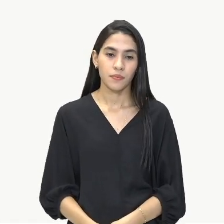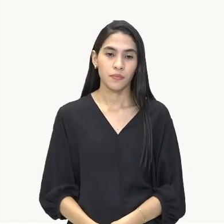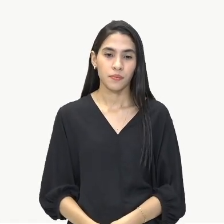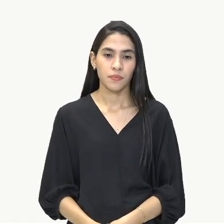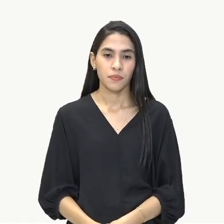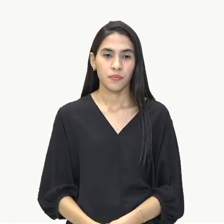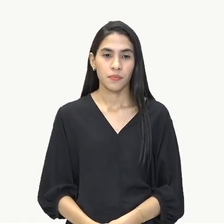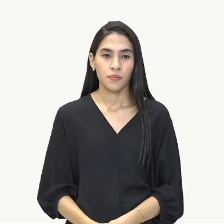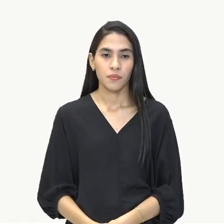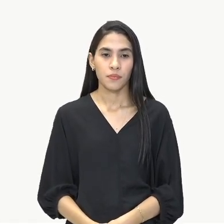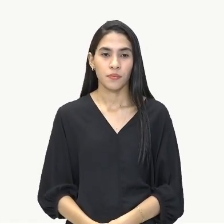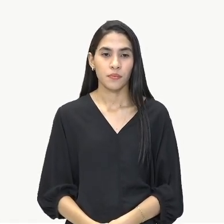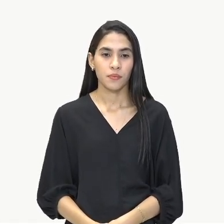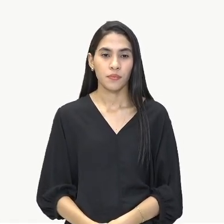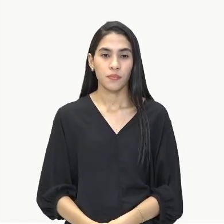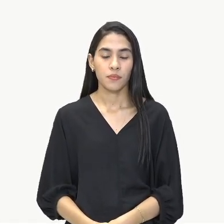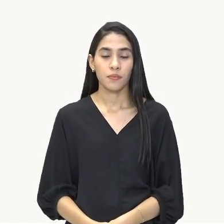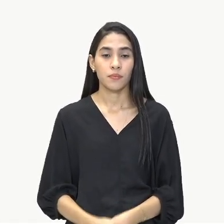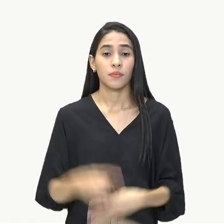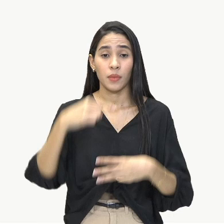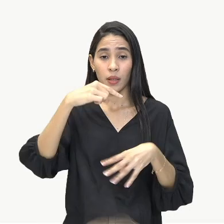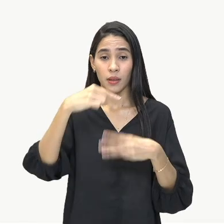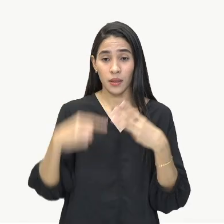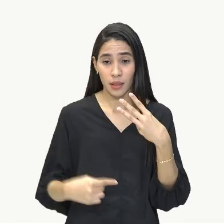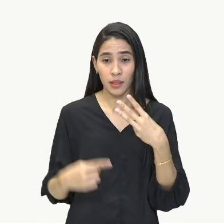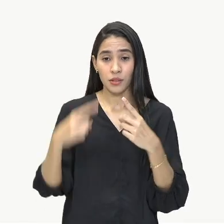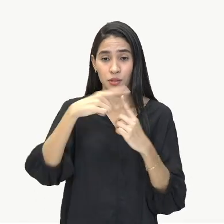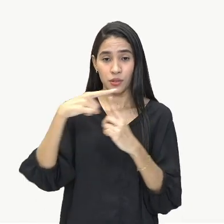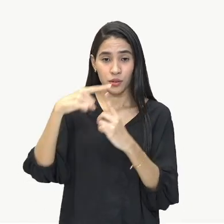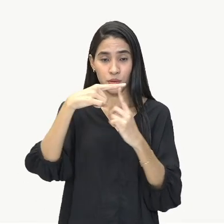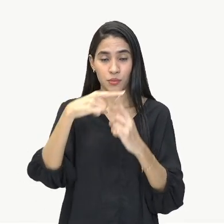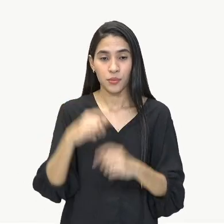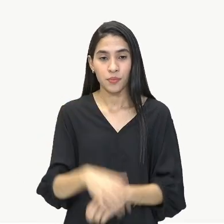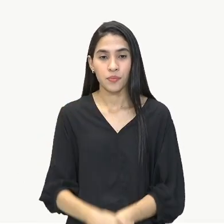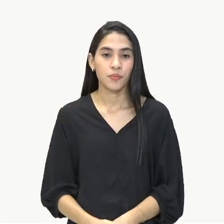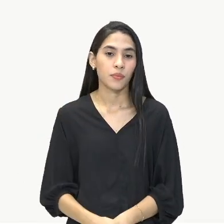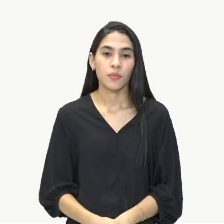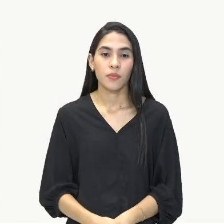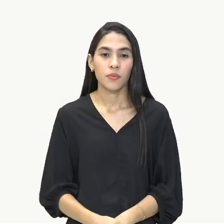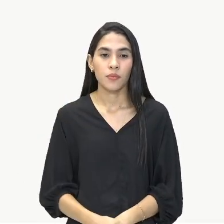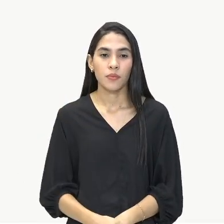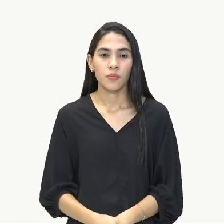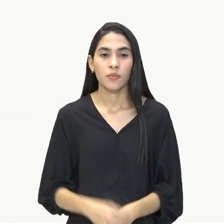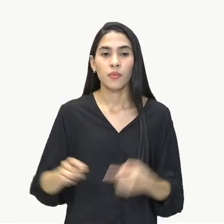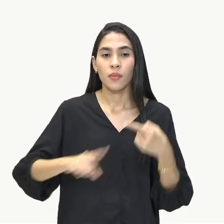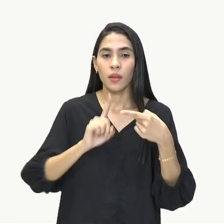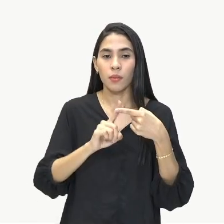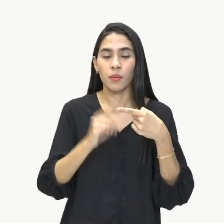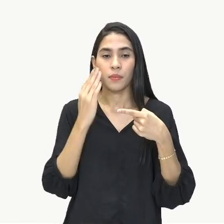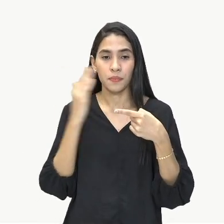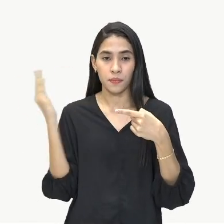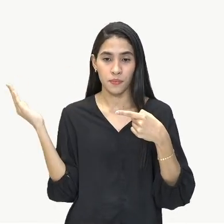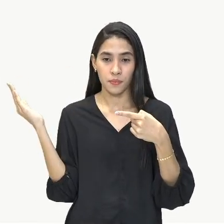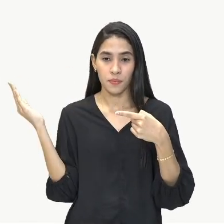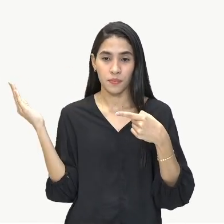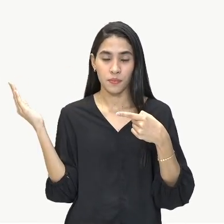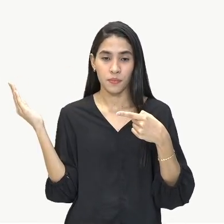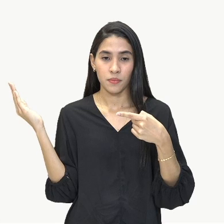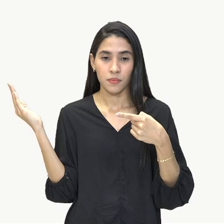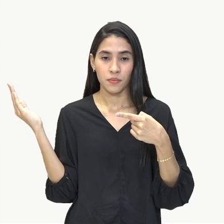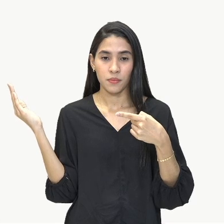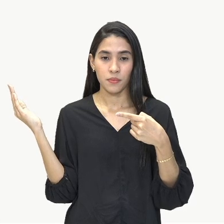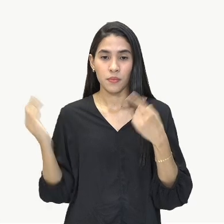Temos aqui 3 situações. A primeira, né, situação é